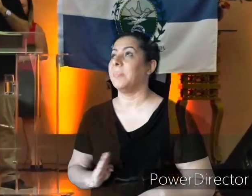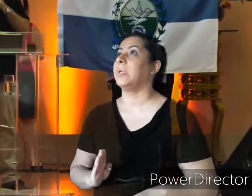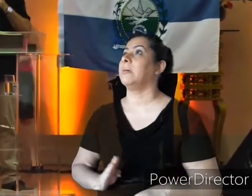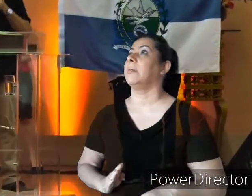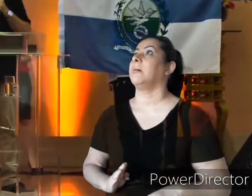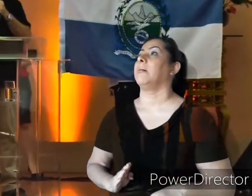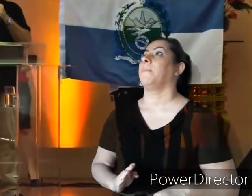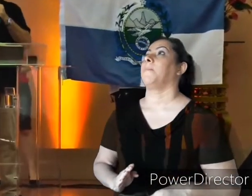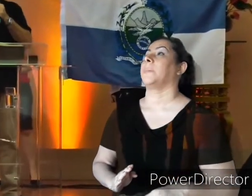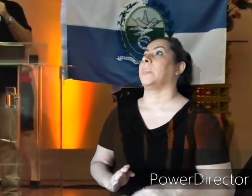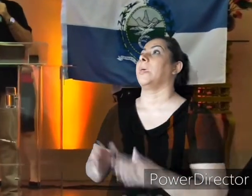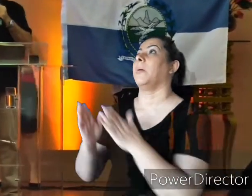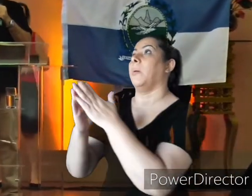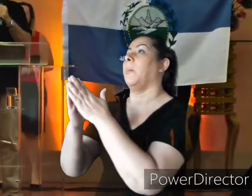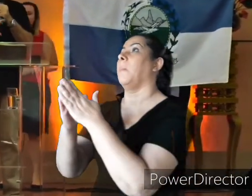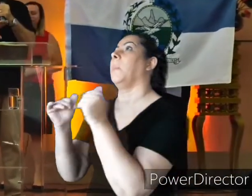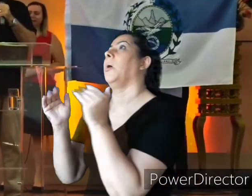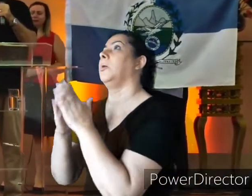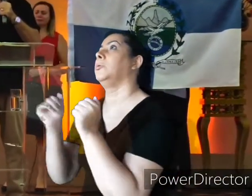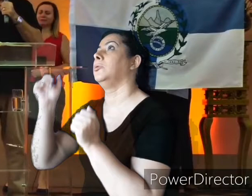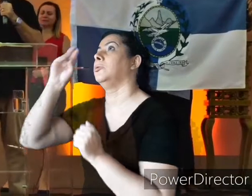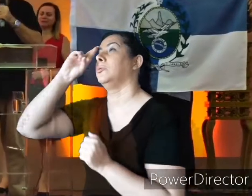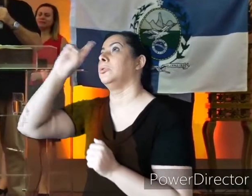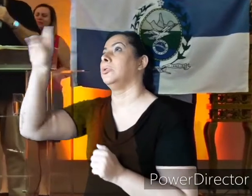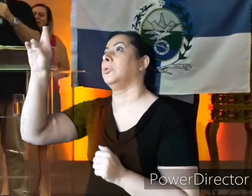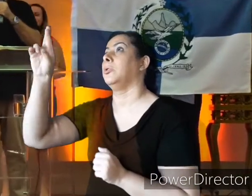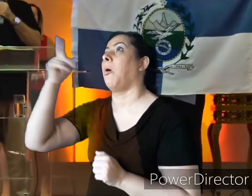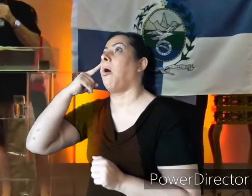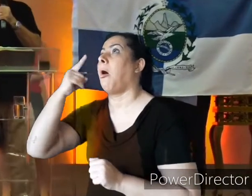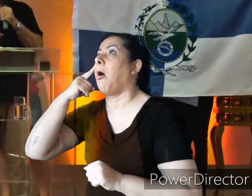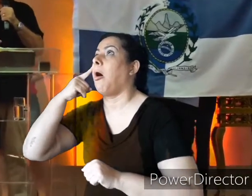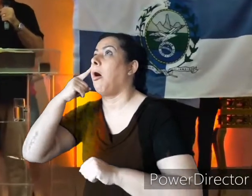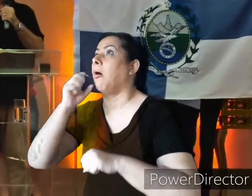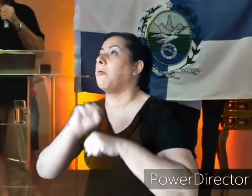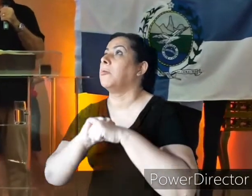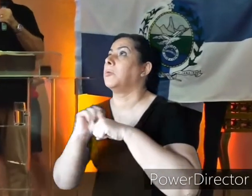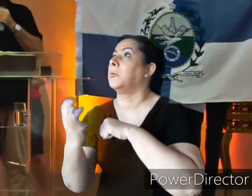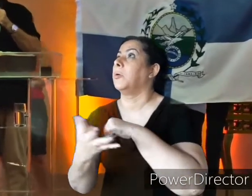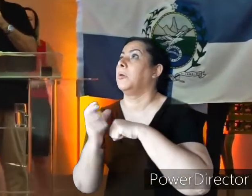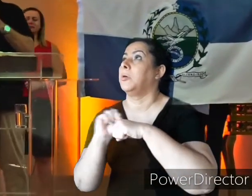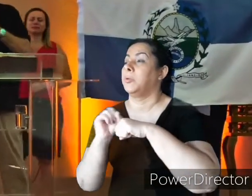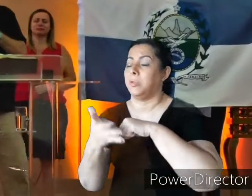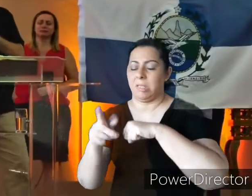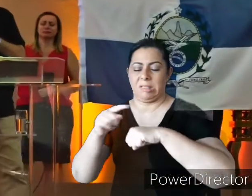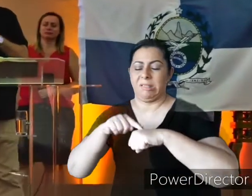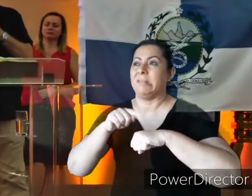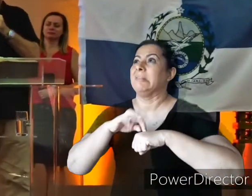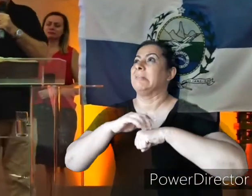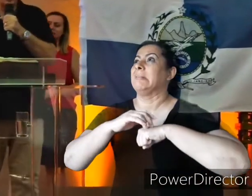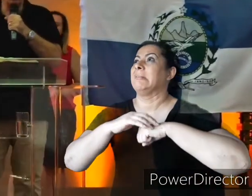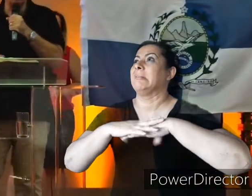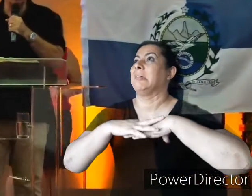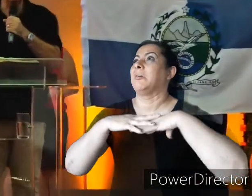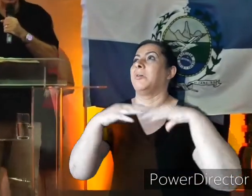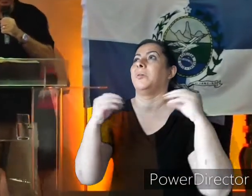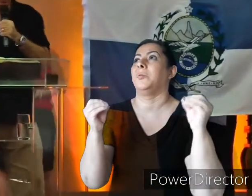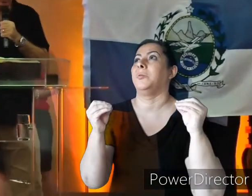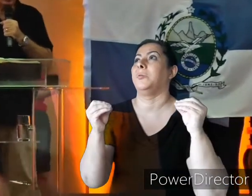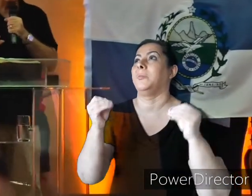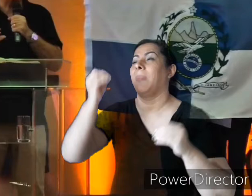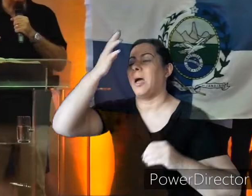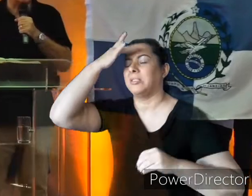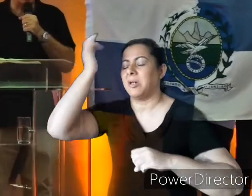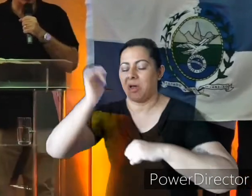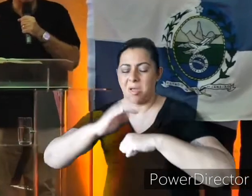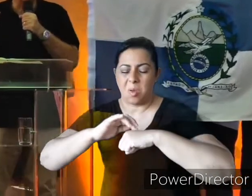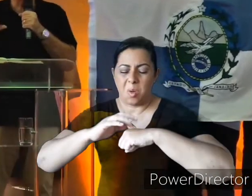Pai. Senhor, em nome de Jesus, vem dar um basta. Vem operar, Pai amado, o teu milagre. Queremos voltar, Senhor,